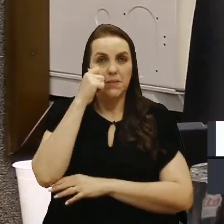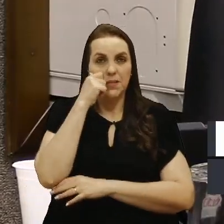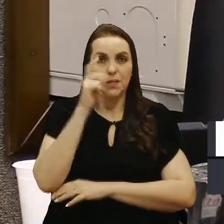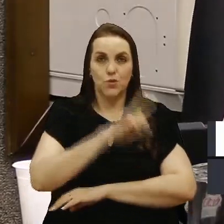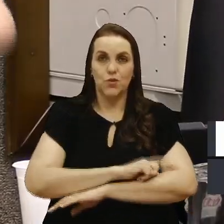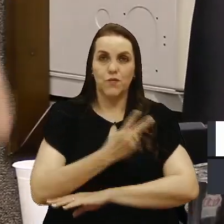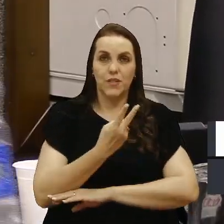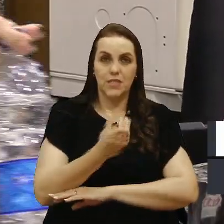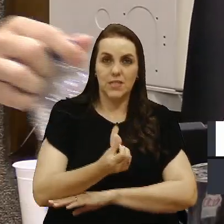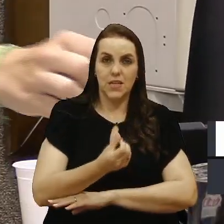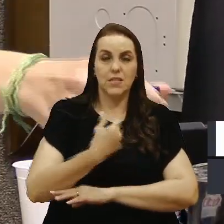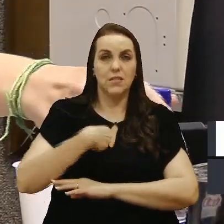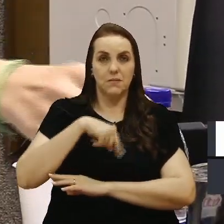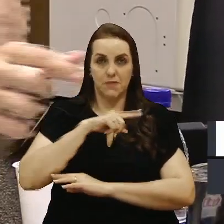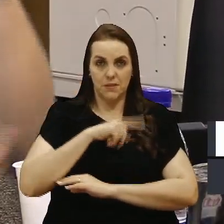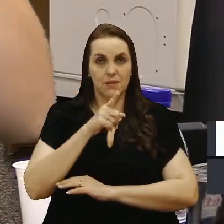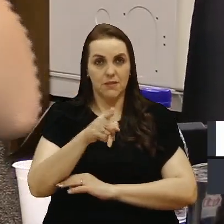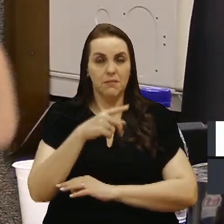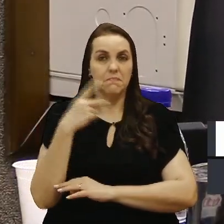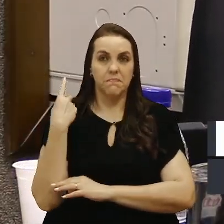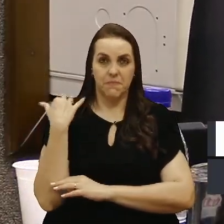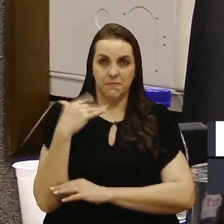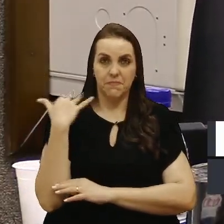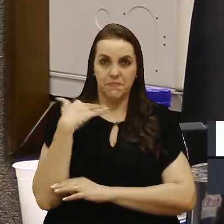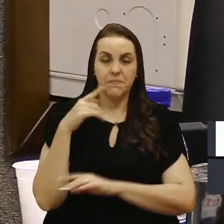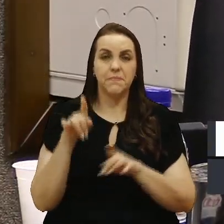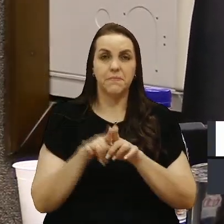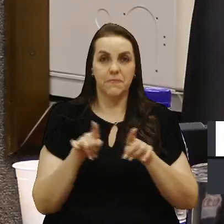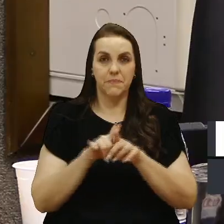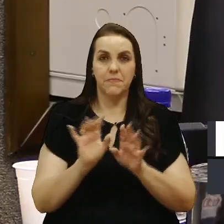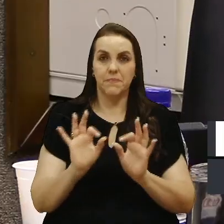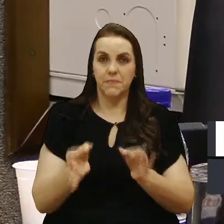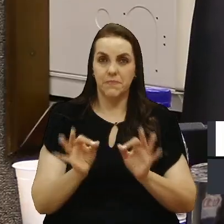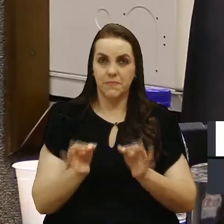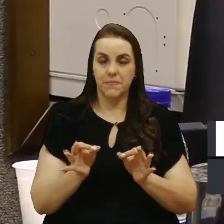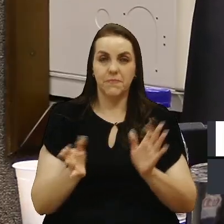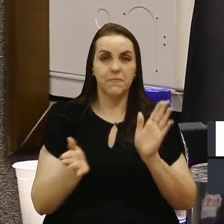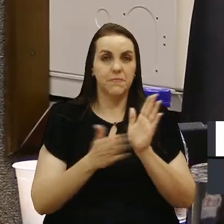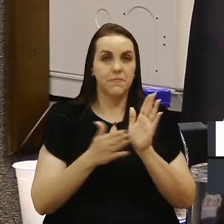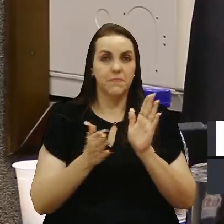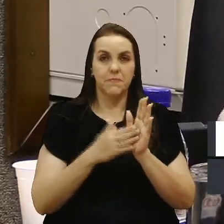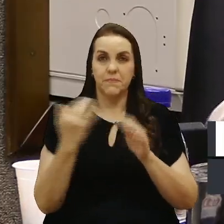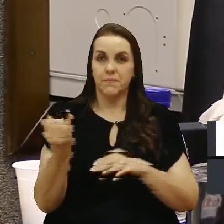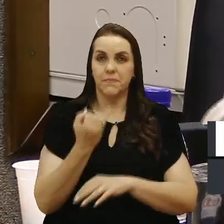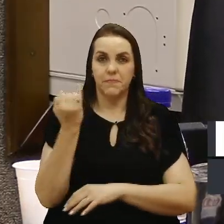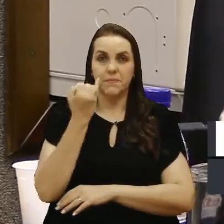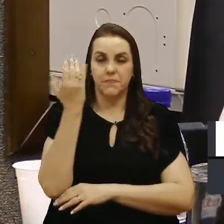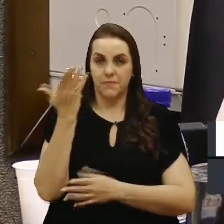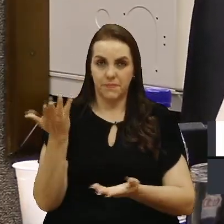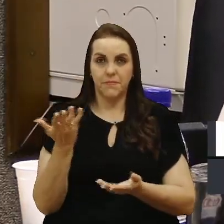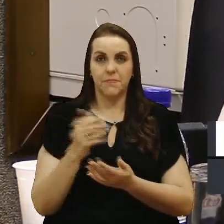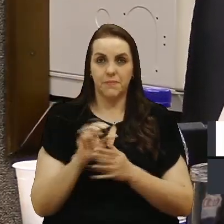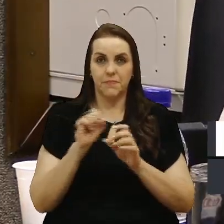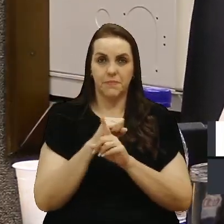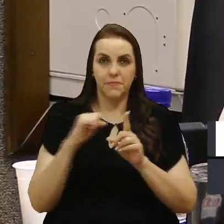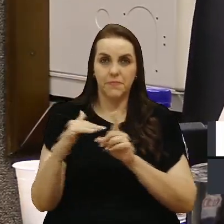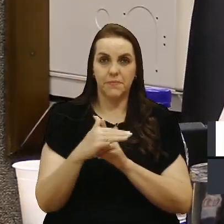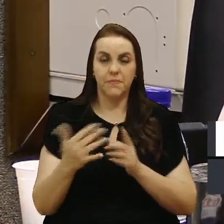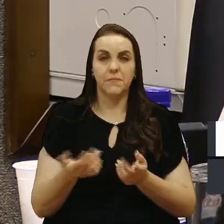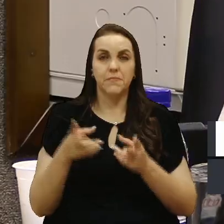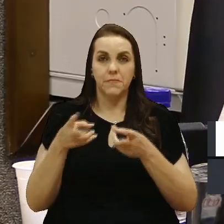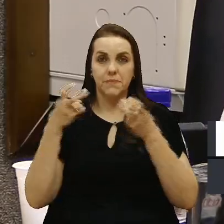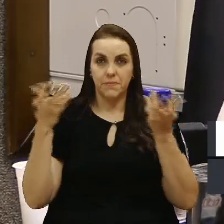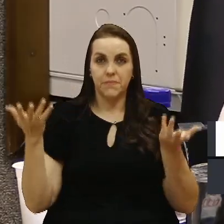da vereadora Andressa. Temos certeza que esse é uma pauta fundamental para a sociedade e, mais do que isso, pelo que eu verifico, ela